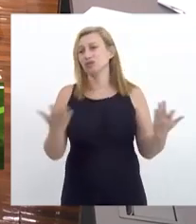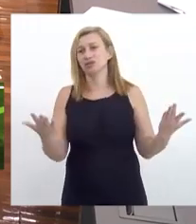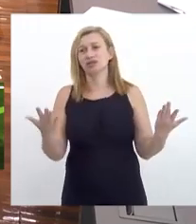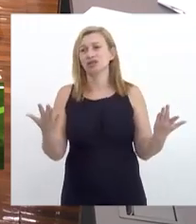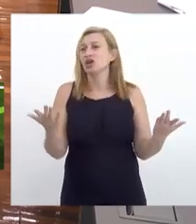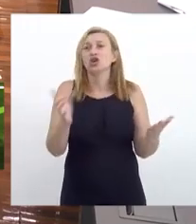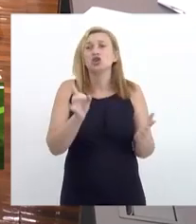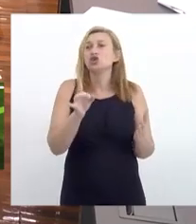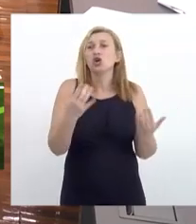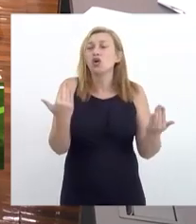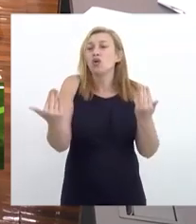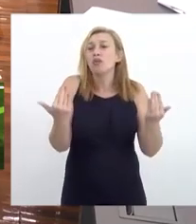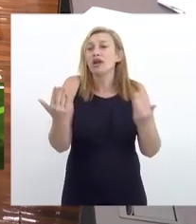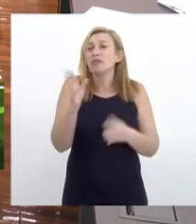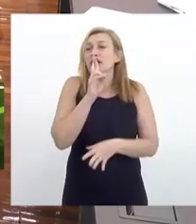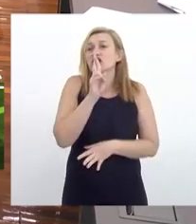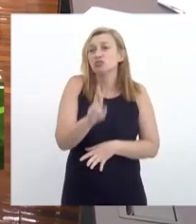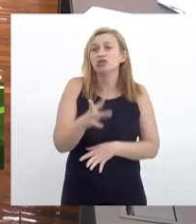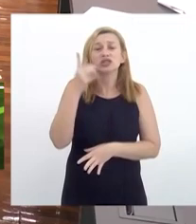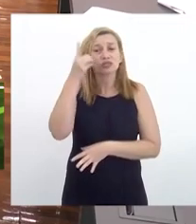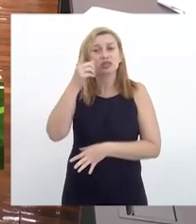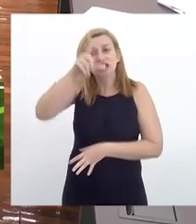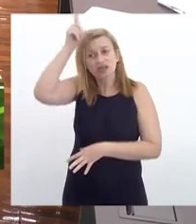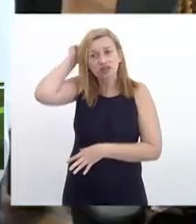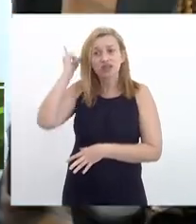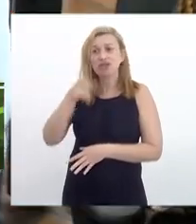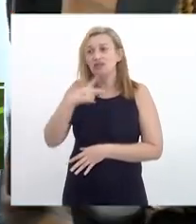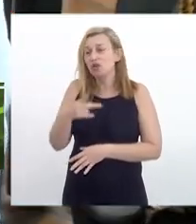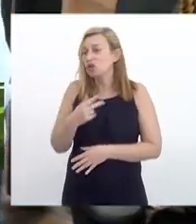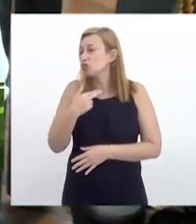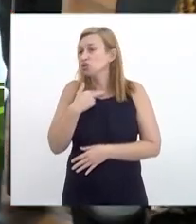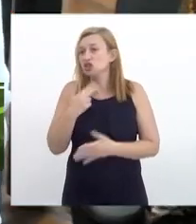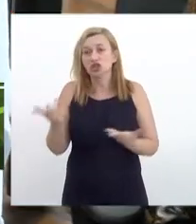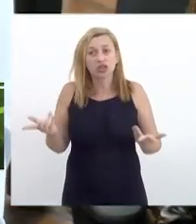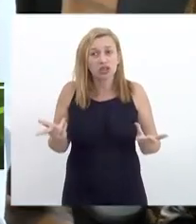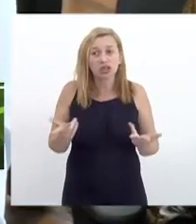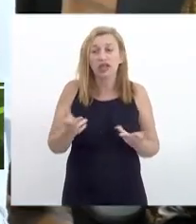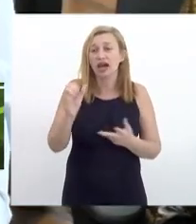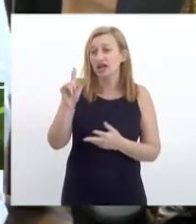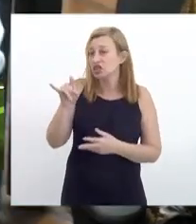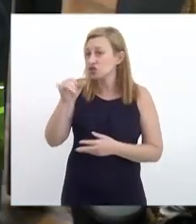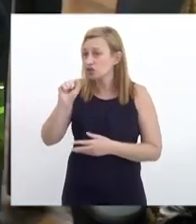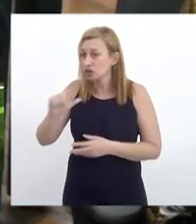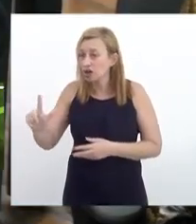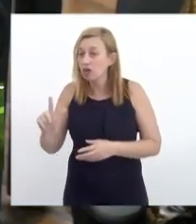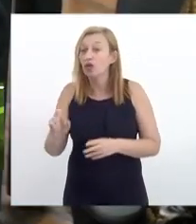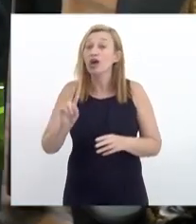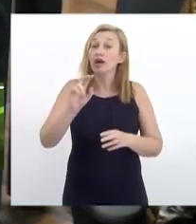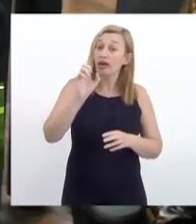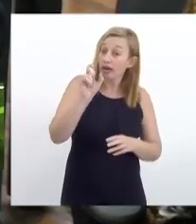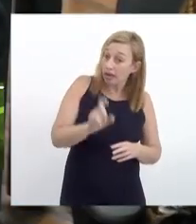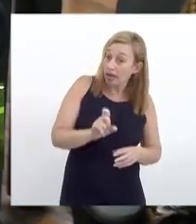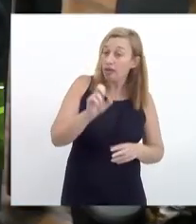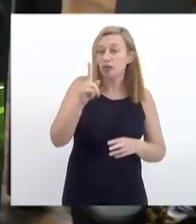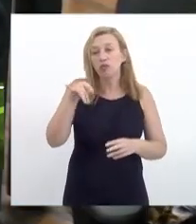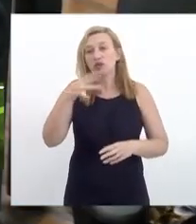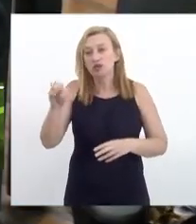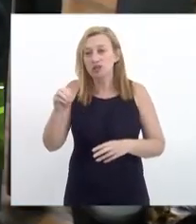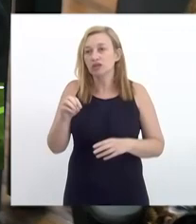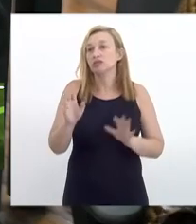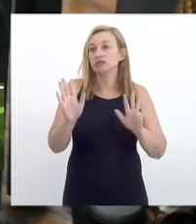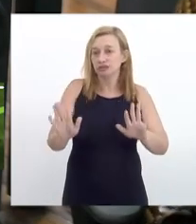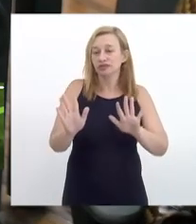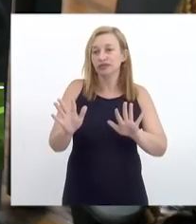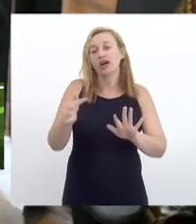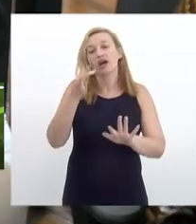não, não Eu só comparei Para responder ao deputado Luiz Paulo Que afirmou Que não podia ter Adicional e promoção Pelo mesmo critério Ô,